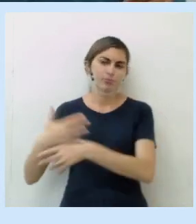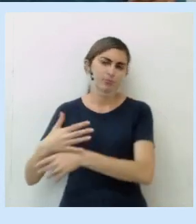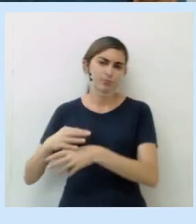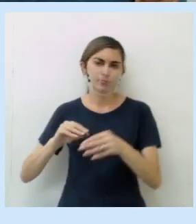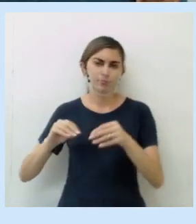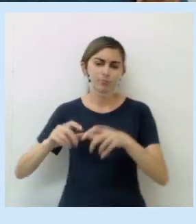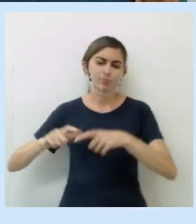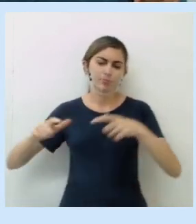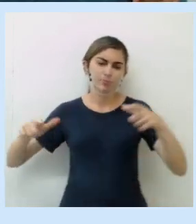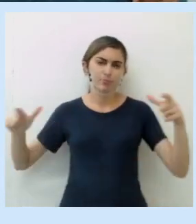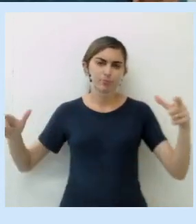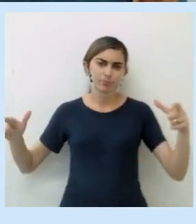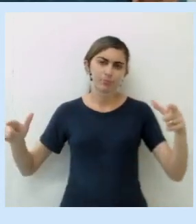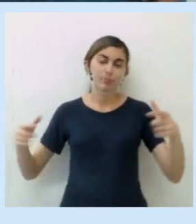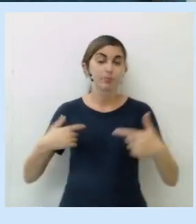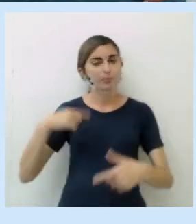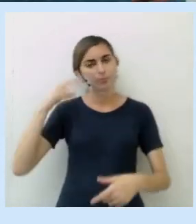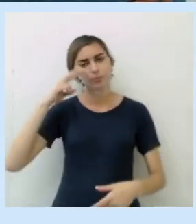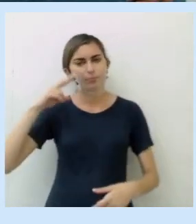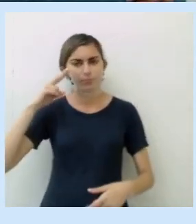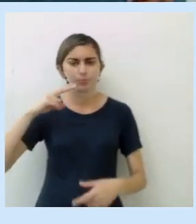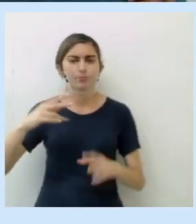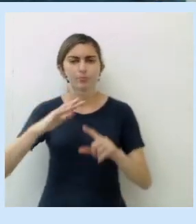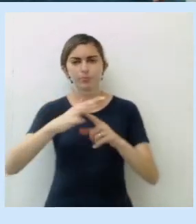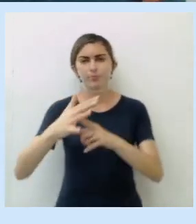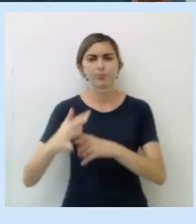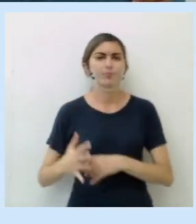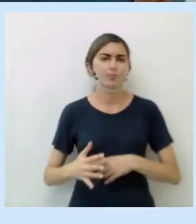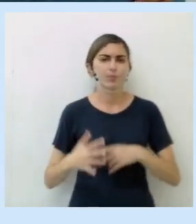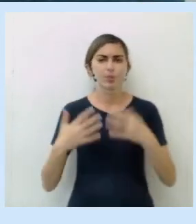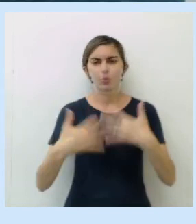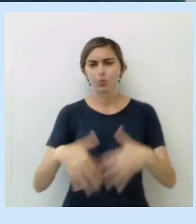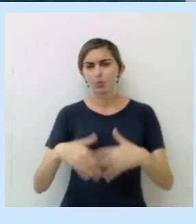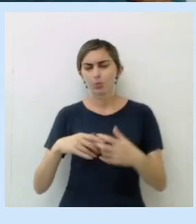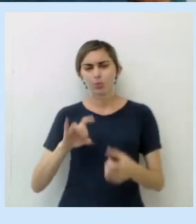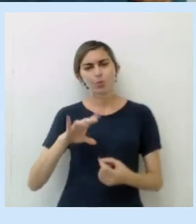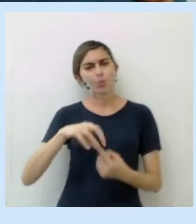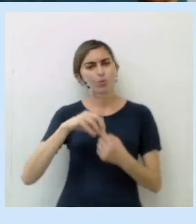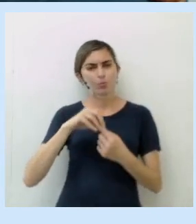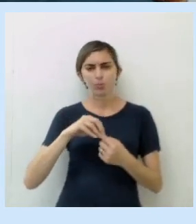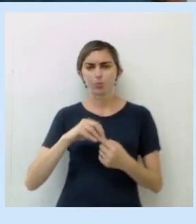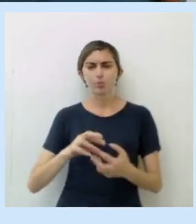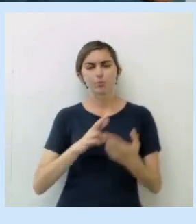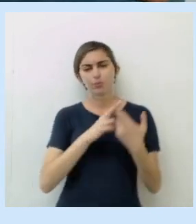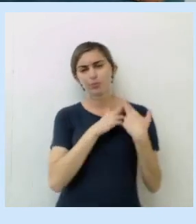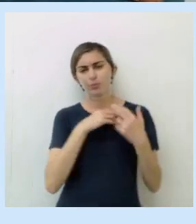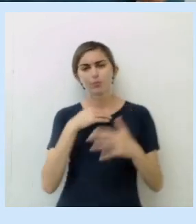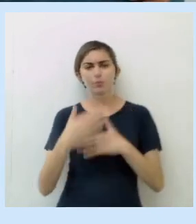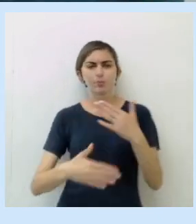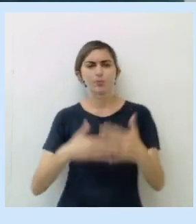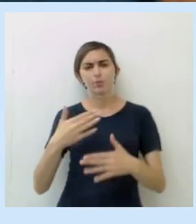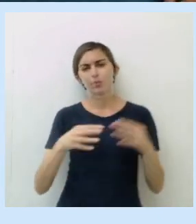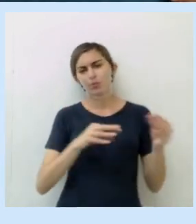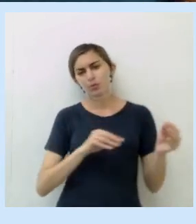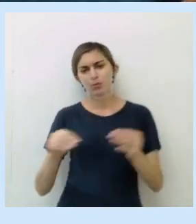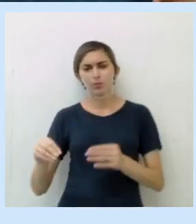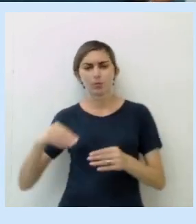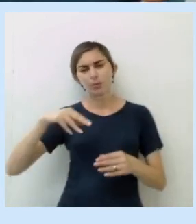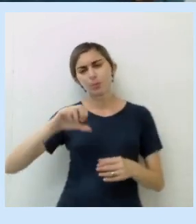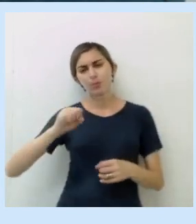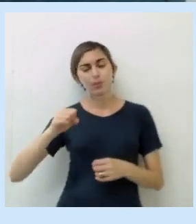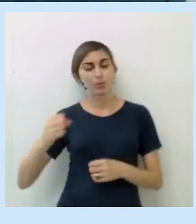mais povoadas. Vale lembrar que a mecanização não é o único fator responsável pelo processo de migração em